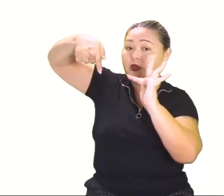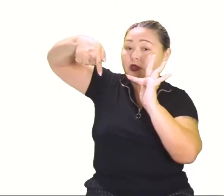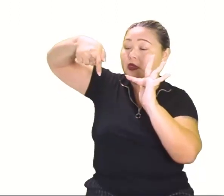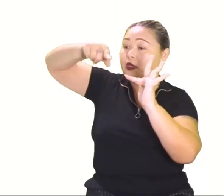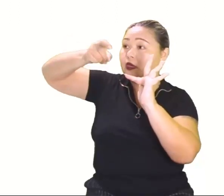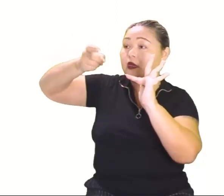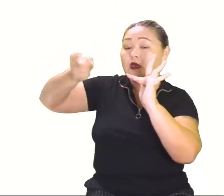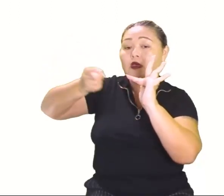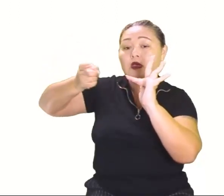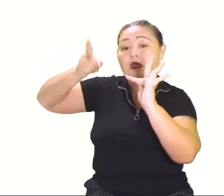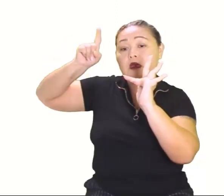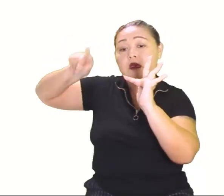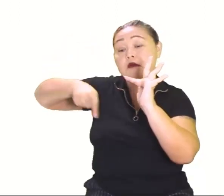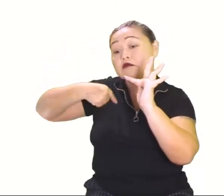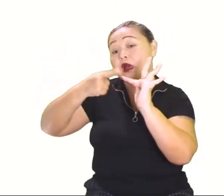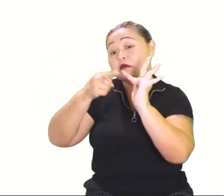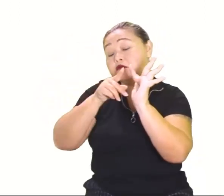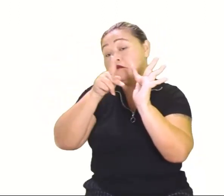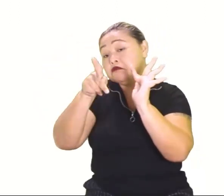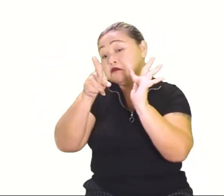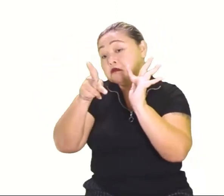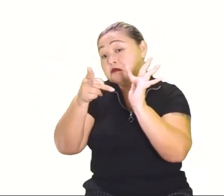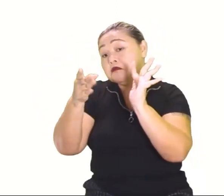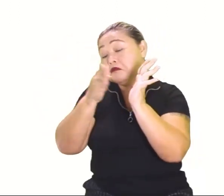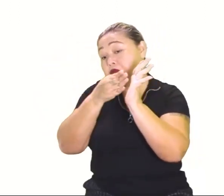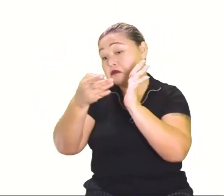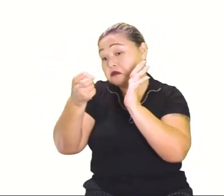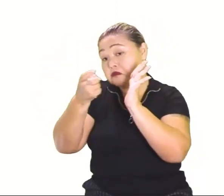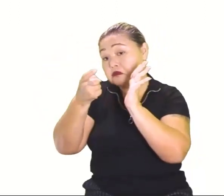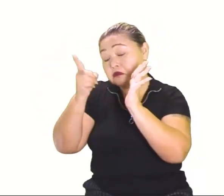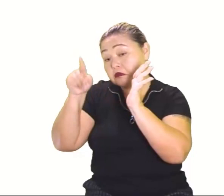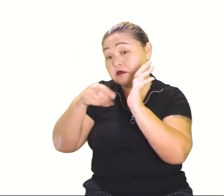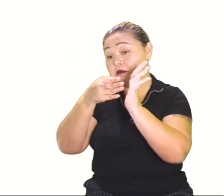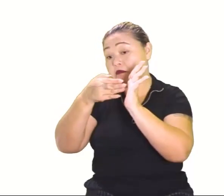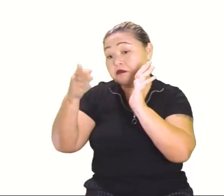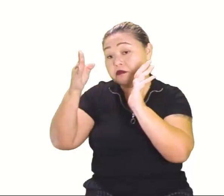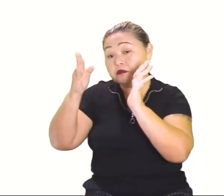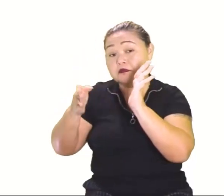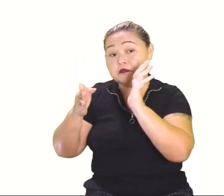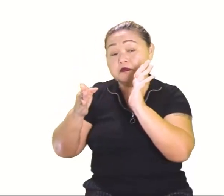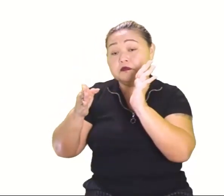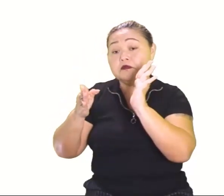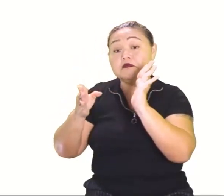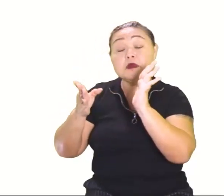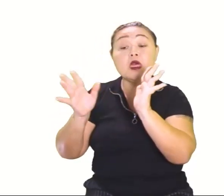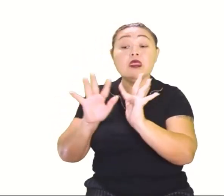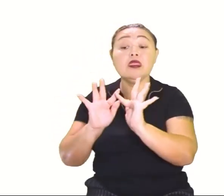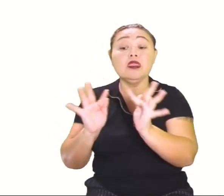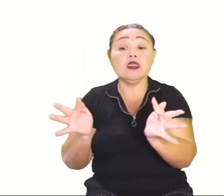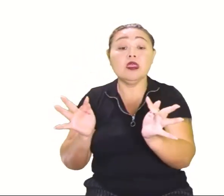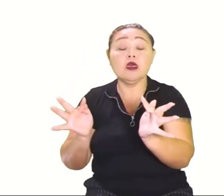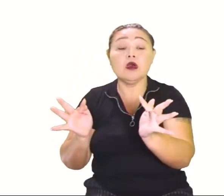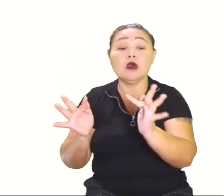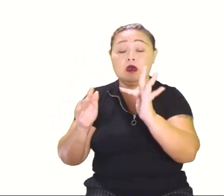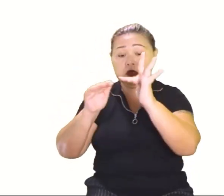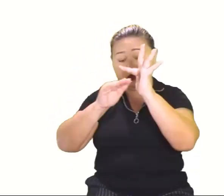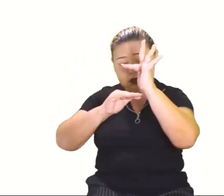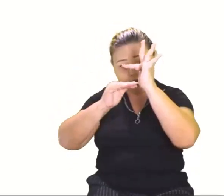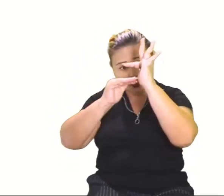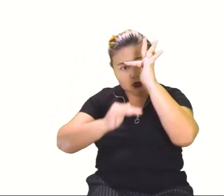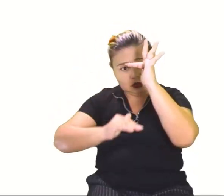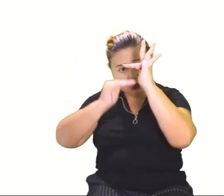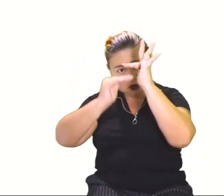Q de x, que é nada mais, nada menos que o módulo dessa função. Ou seja, simples, a parte que